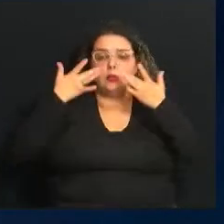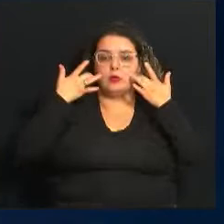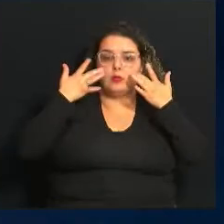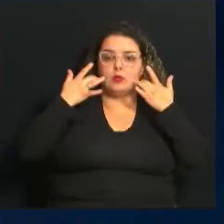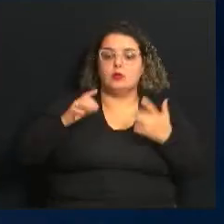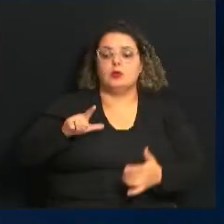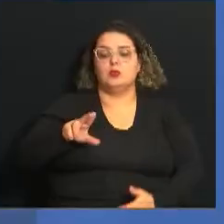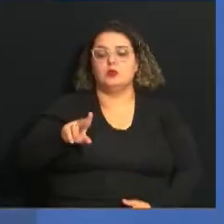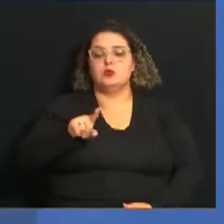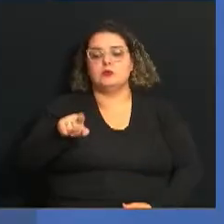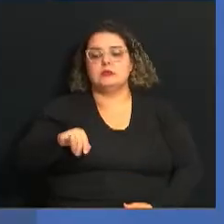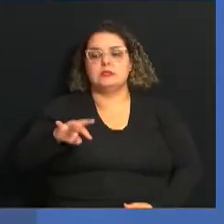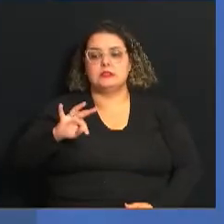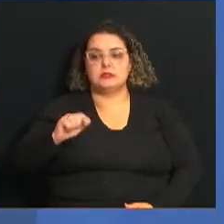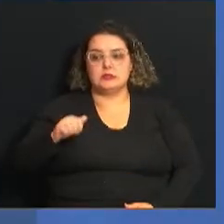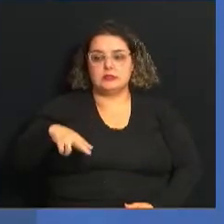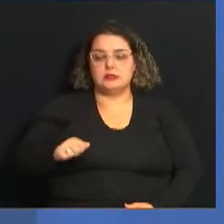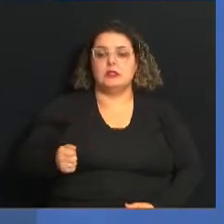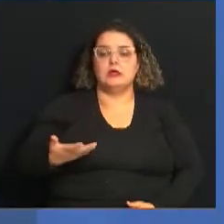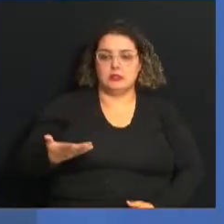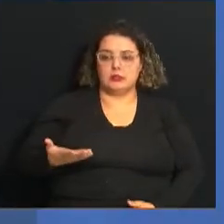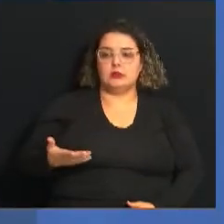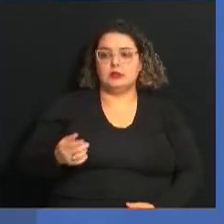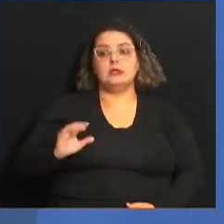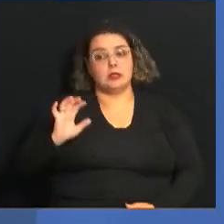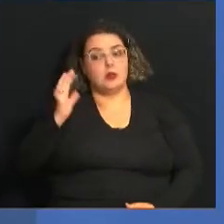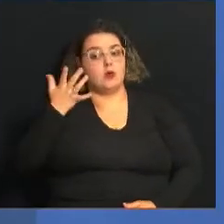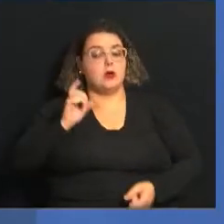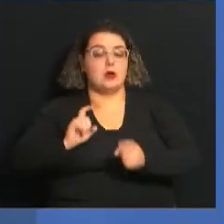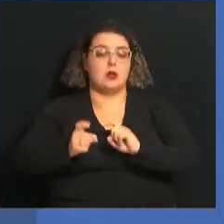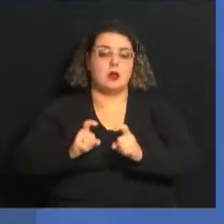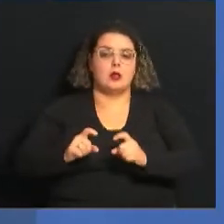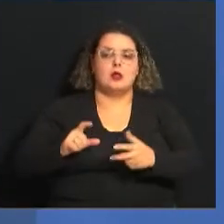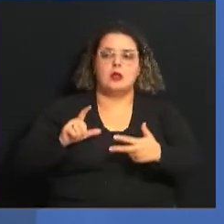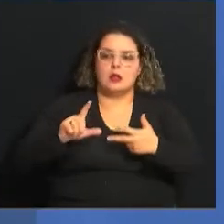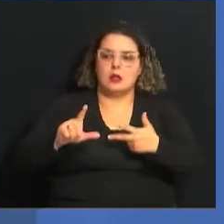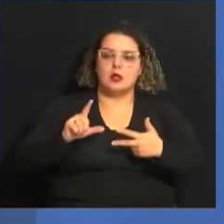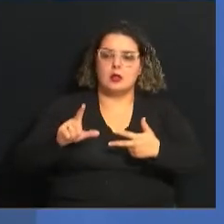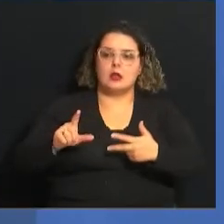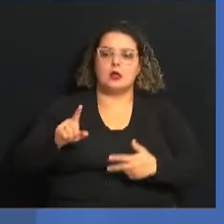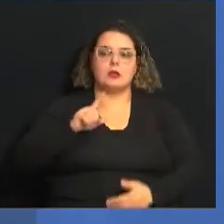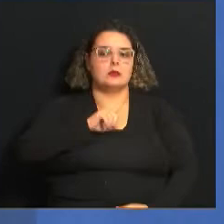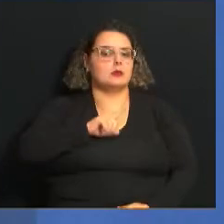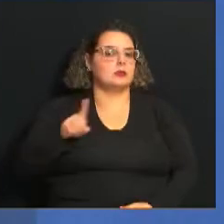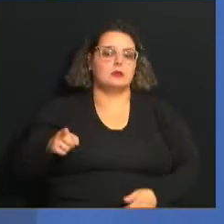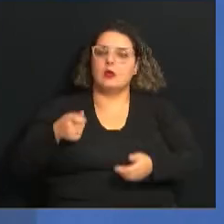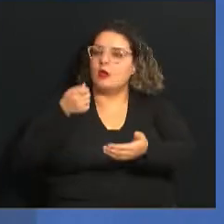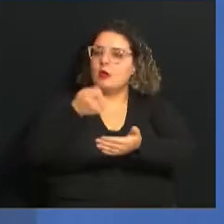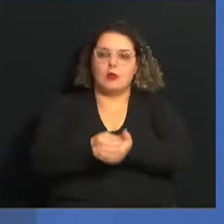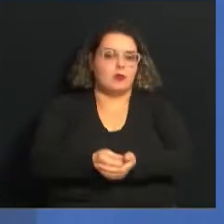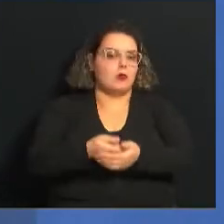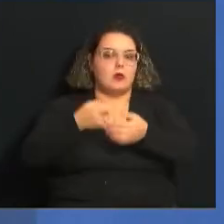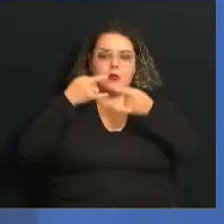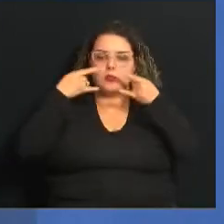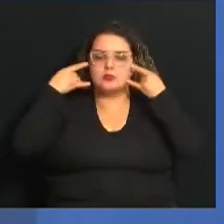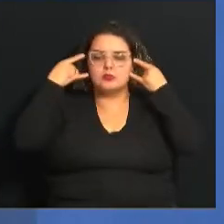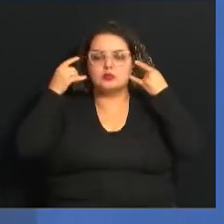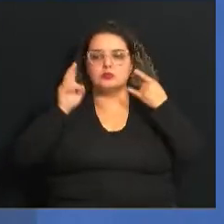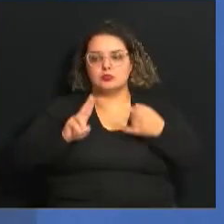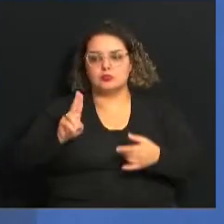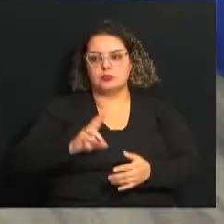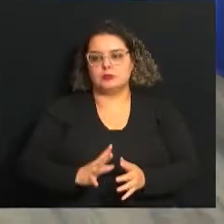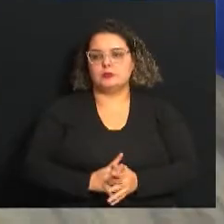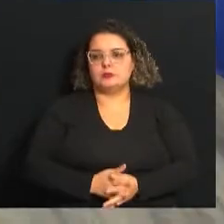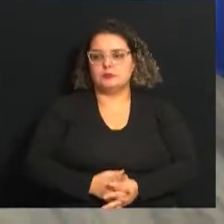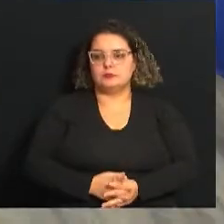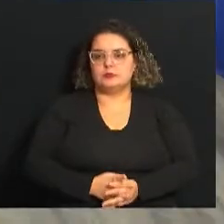1555, no centro da cidade, onde acontecem as reuniões do Legislativo de Campinas, não é mais obrigatório o uso de máscaras.